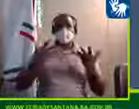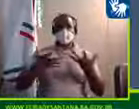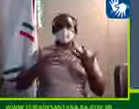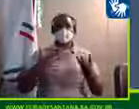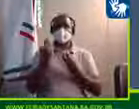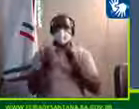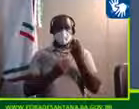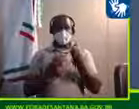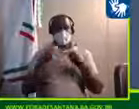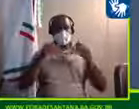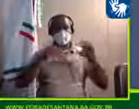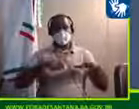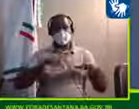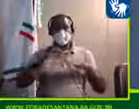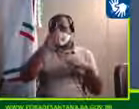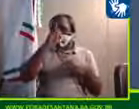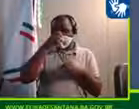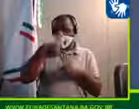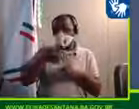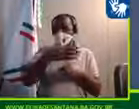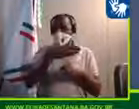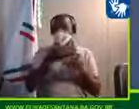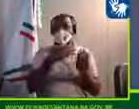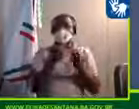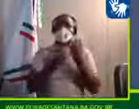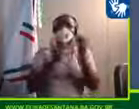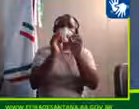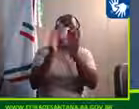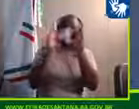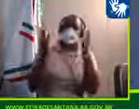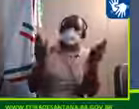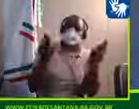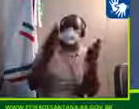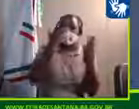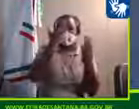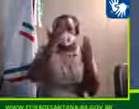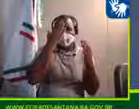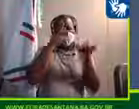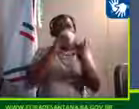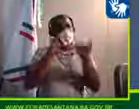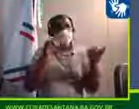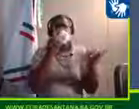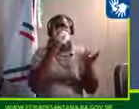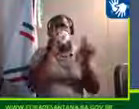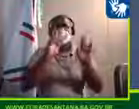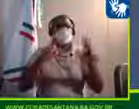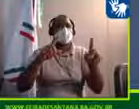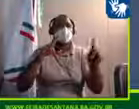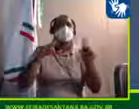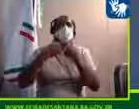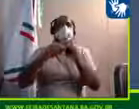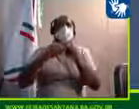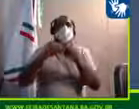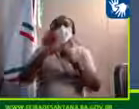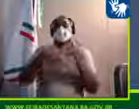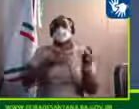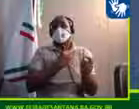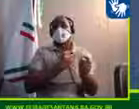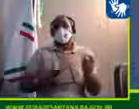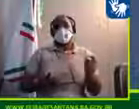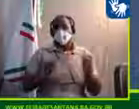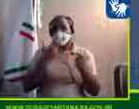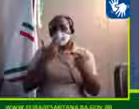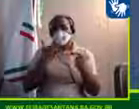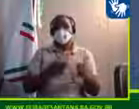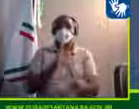que o novo hospital tenha sido aberto, felizmente. Está certo, teve um bocado de notícia desencontrada, desinformada, mas o governador mandou esse